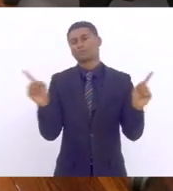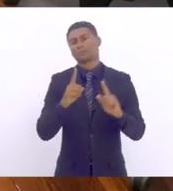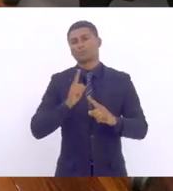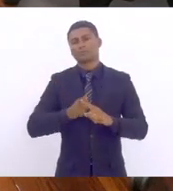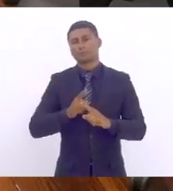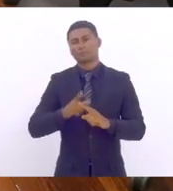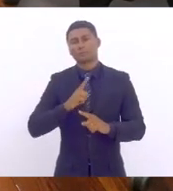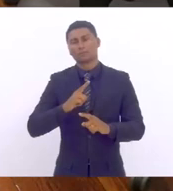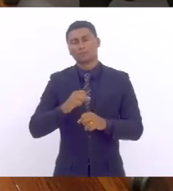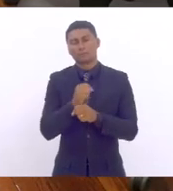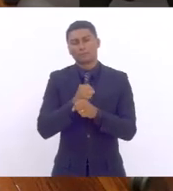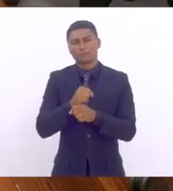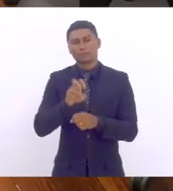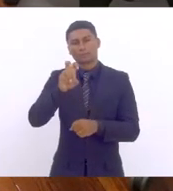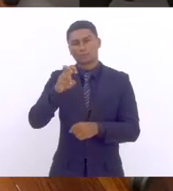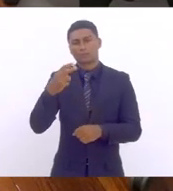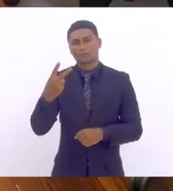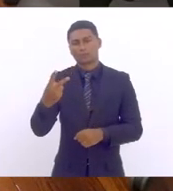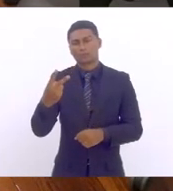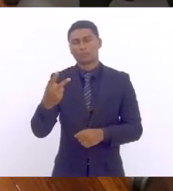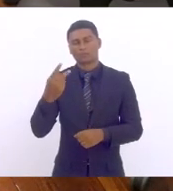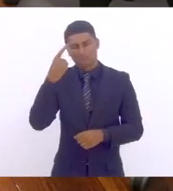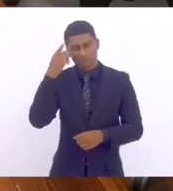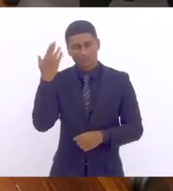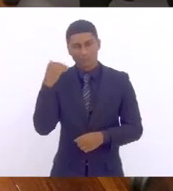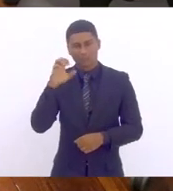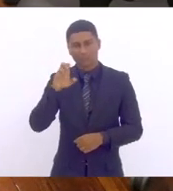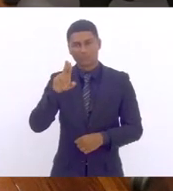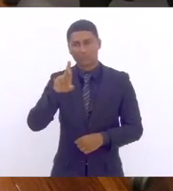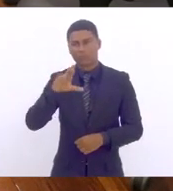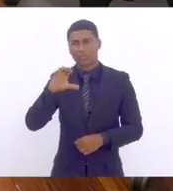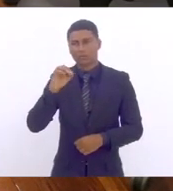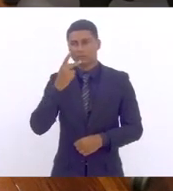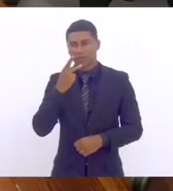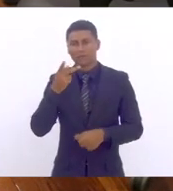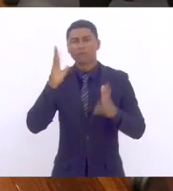52 anos. Como o doutor Eurico falava, é um patrimônio do